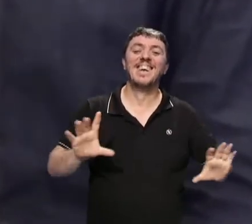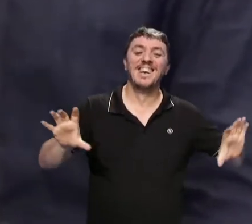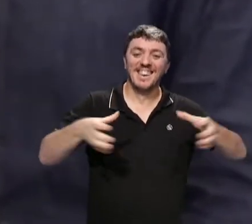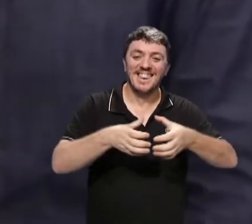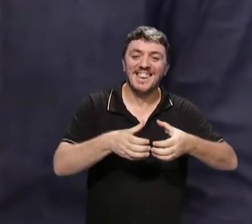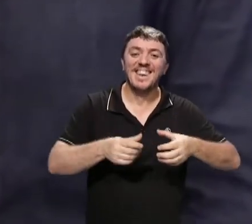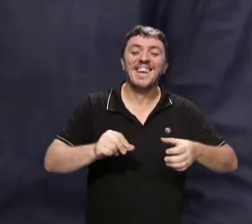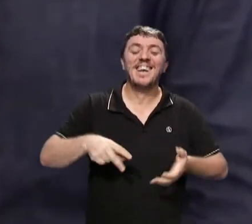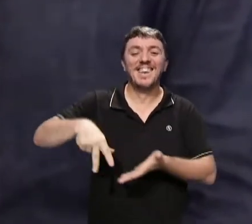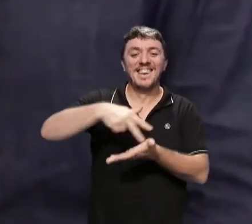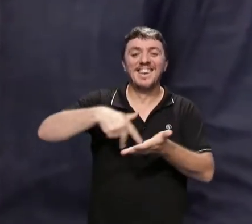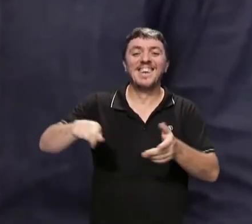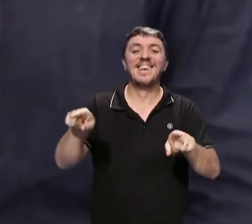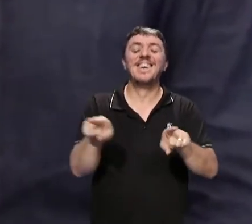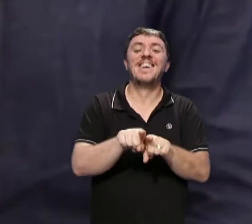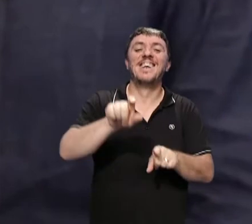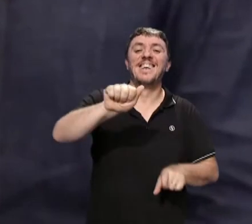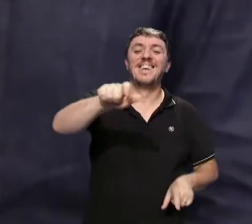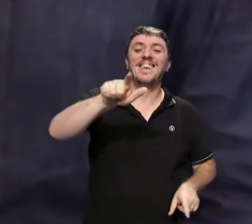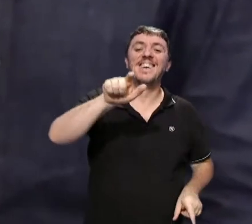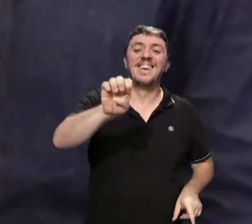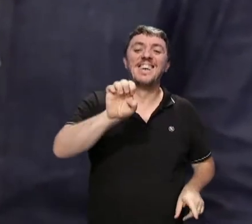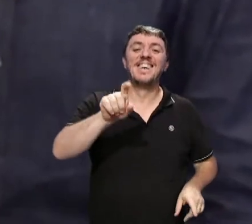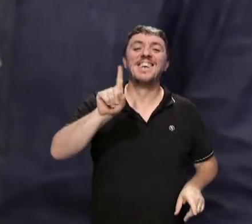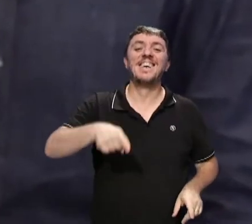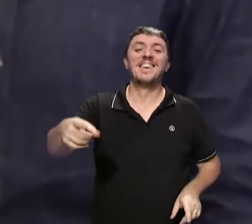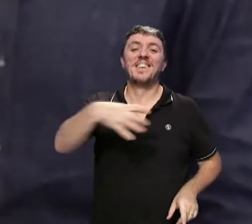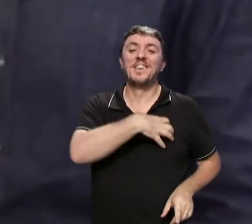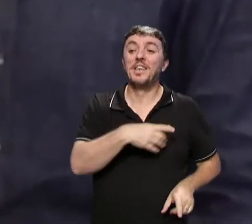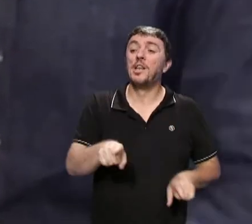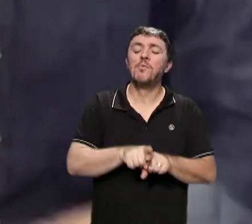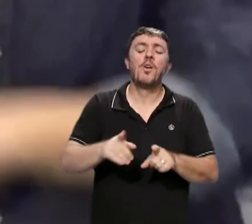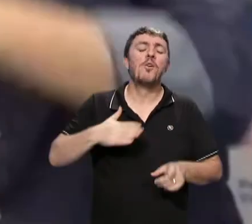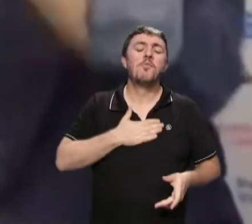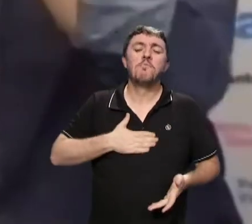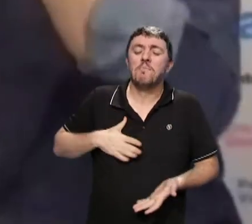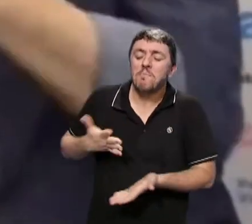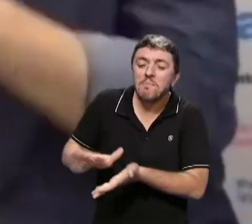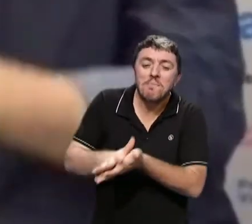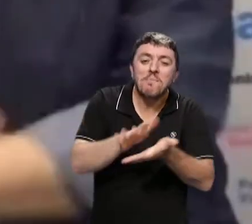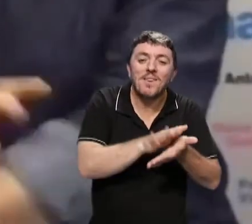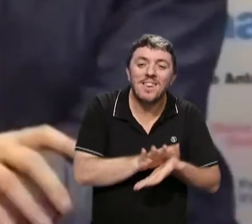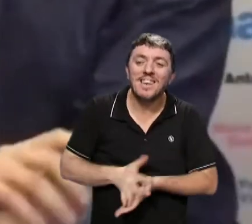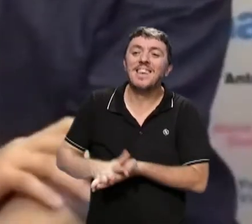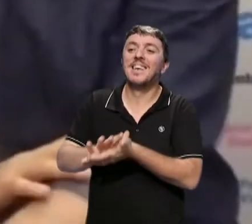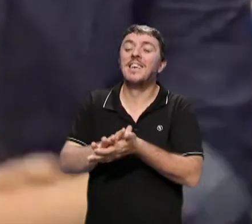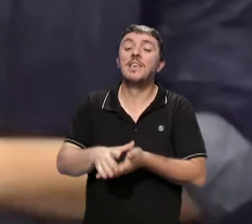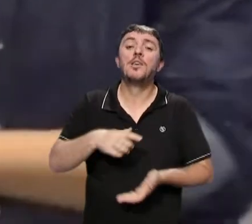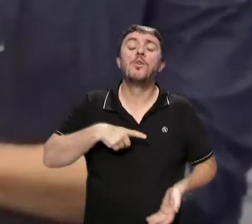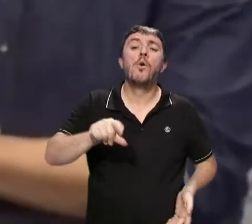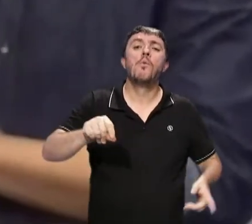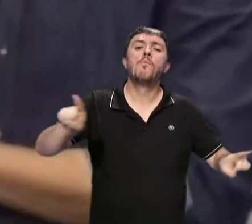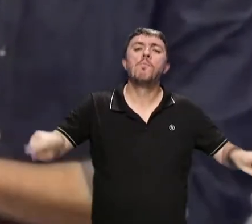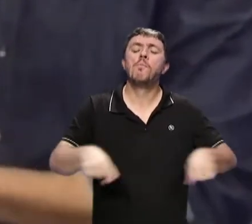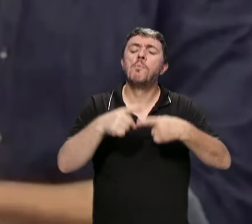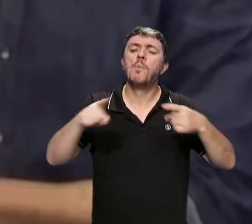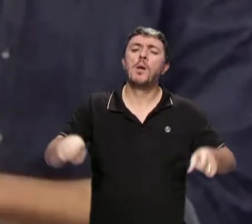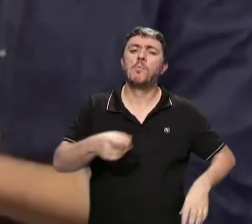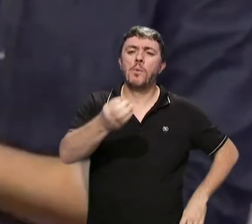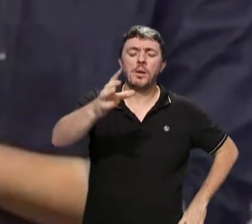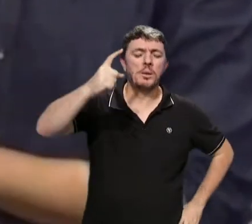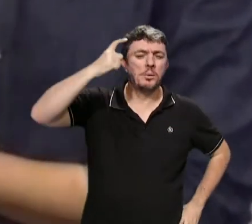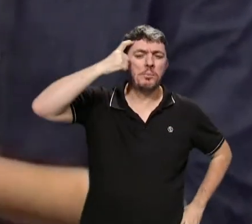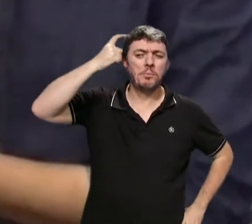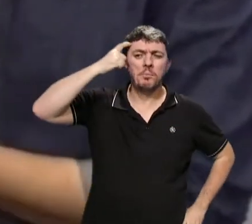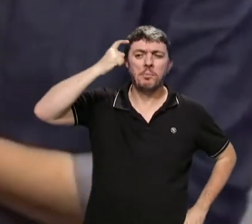vem também, não é? Eu sou super do axé, também gosto muito de pagode, adoro pagode, mas se tivesse que escolher uma música boa, deixa eu pensar aqui uma